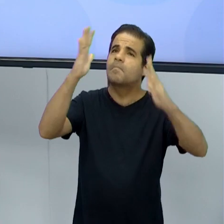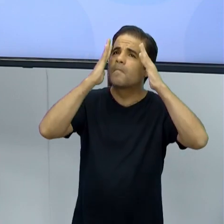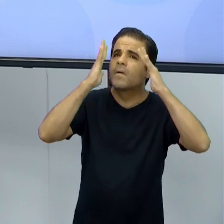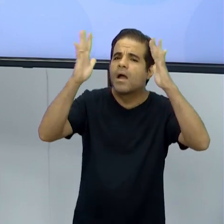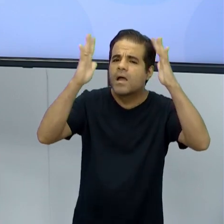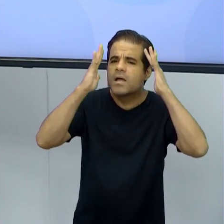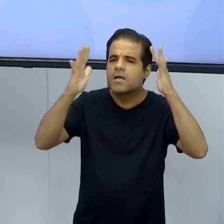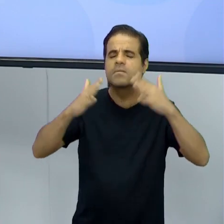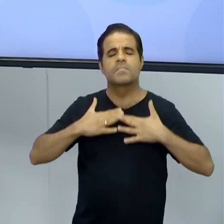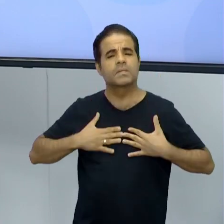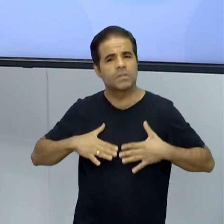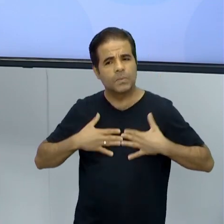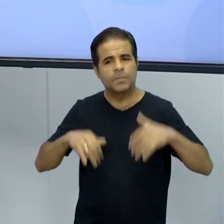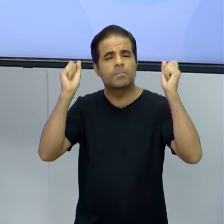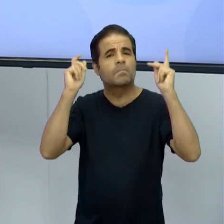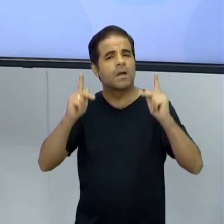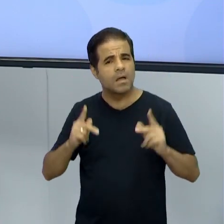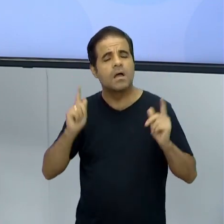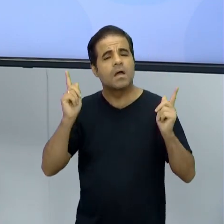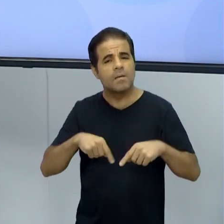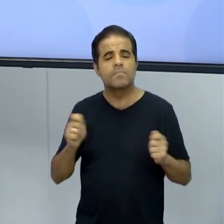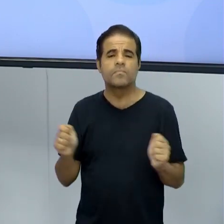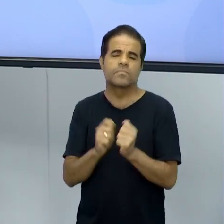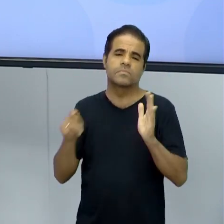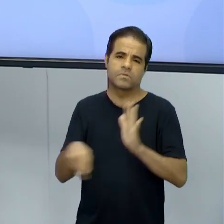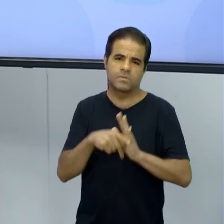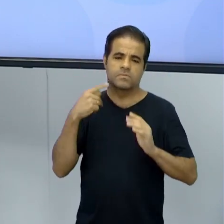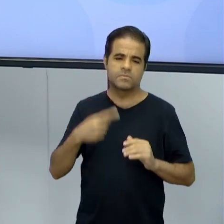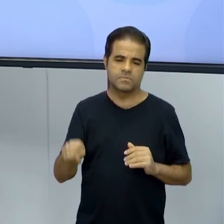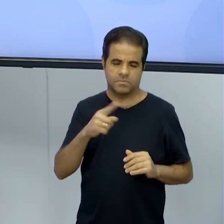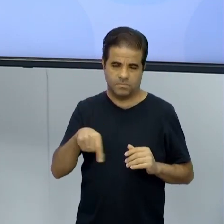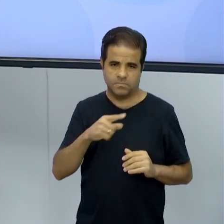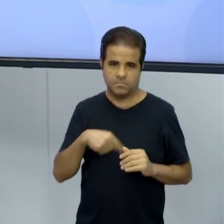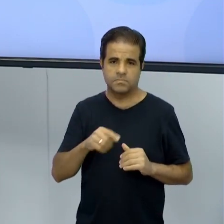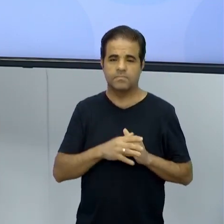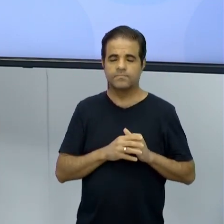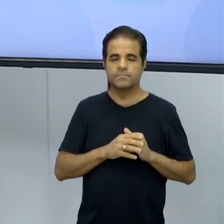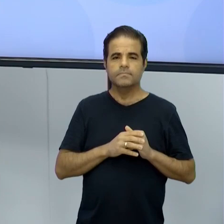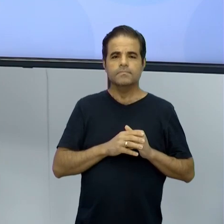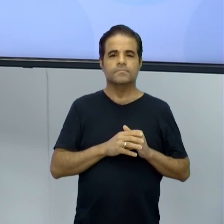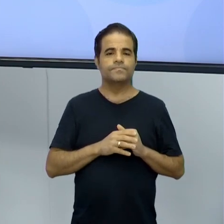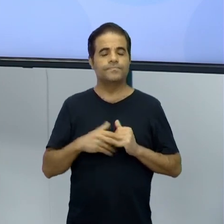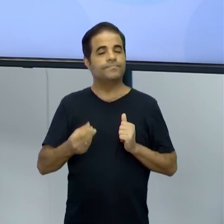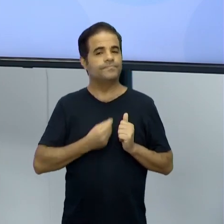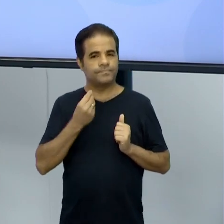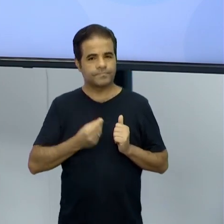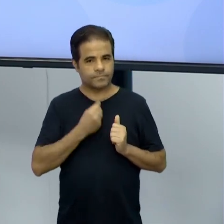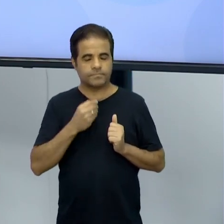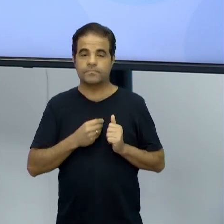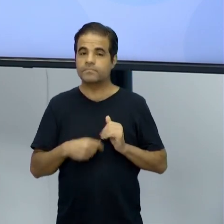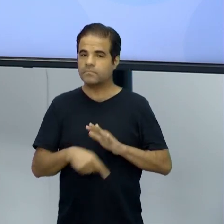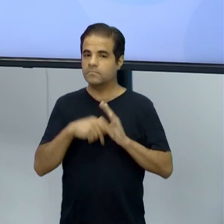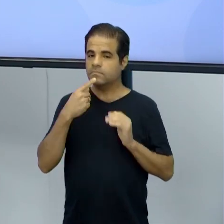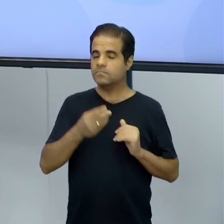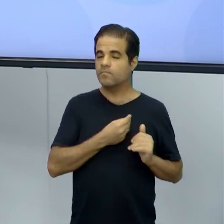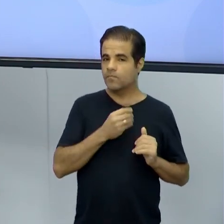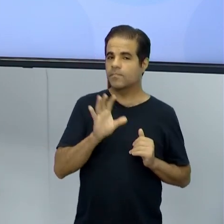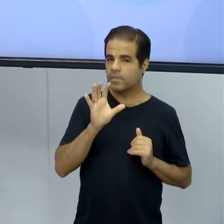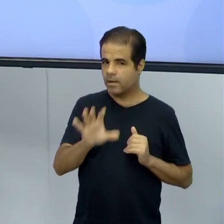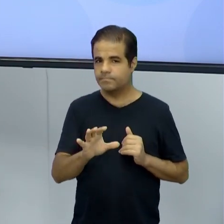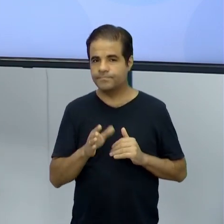de maneira bem tranquila isso, para que isso faça parte do nosso da nossa vida, isso é parte de você. Para